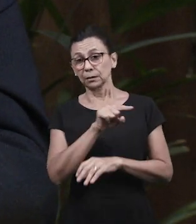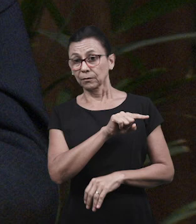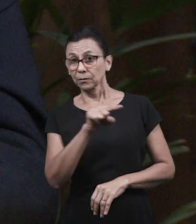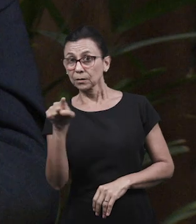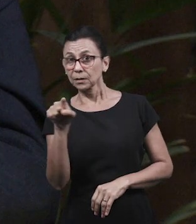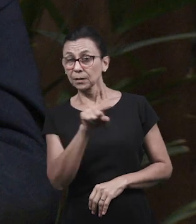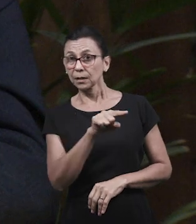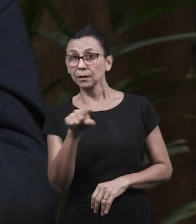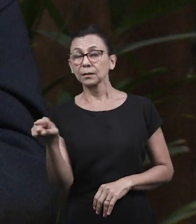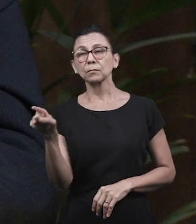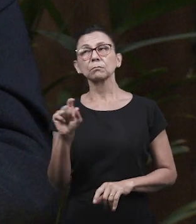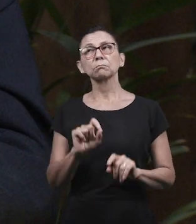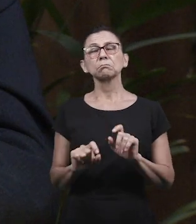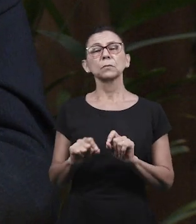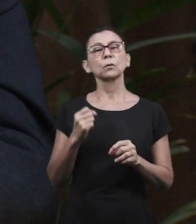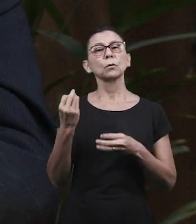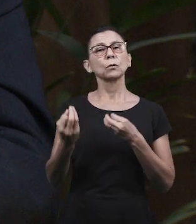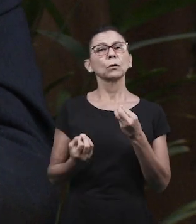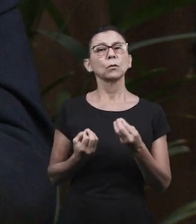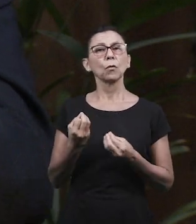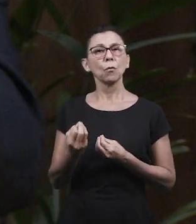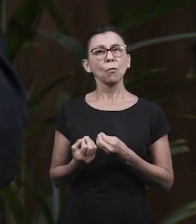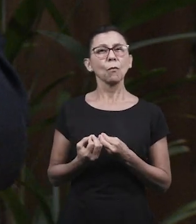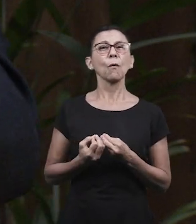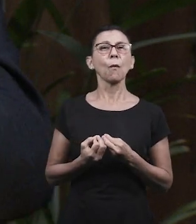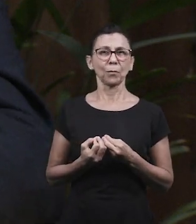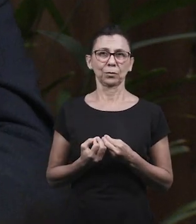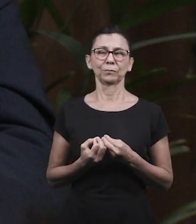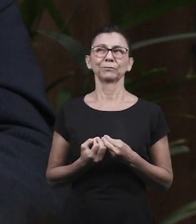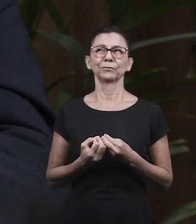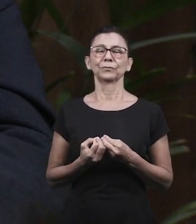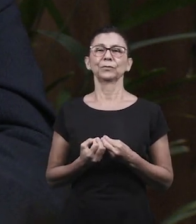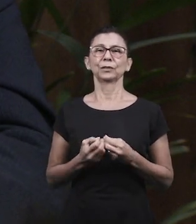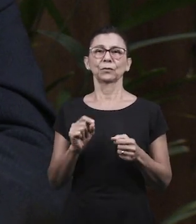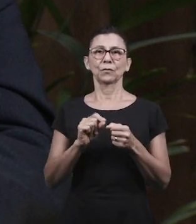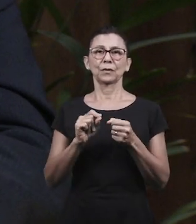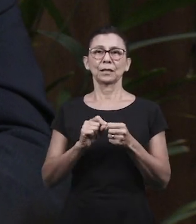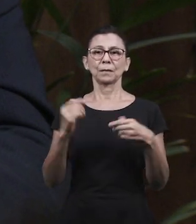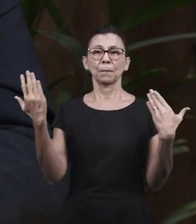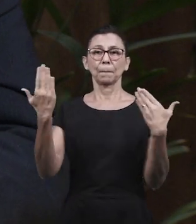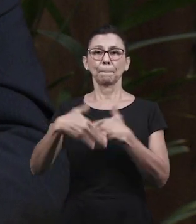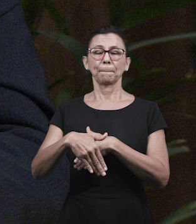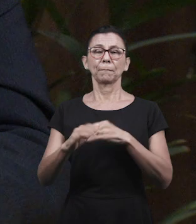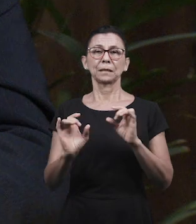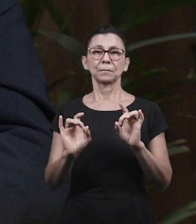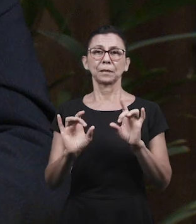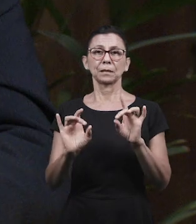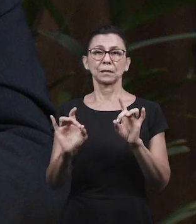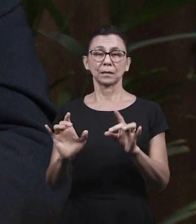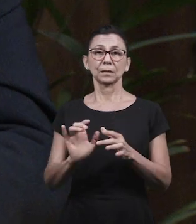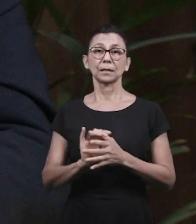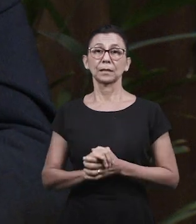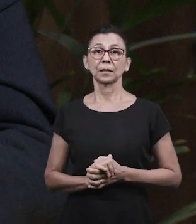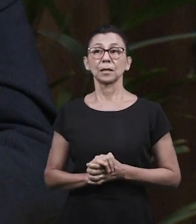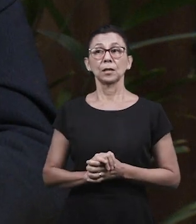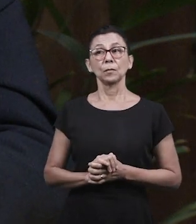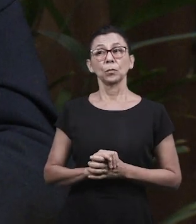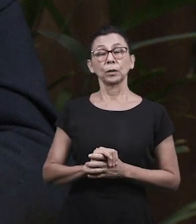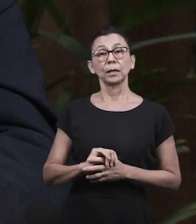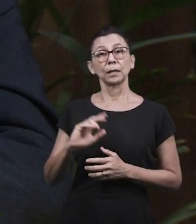vocês como que vocês vão fazer essa prova especial. Porque eles vão dar para vocês